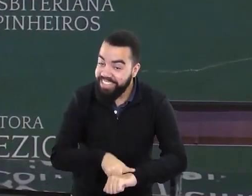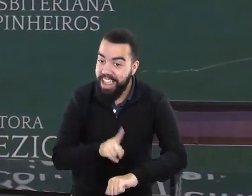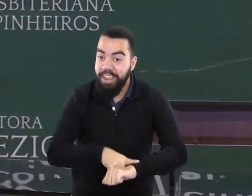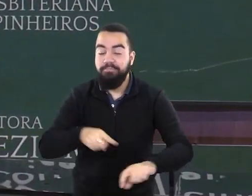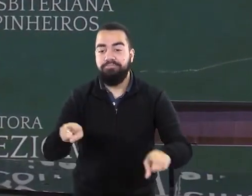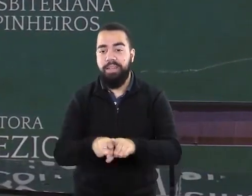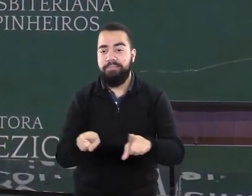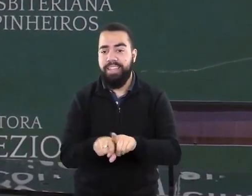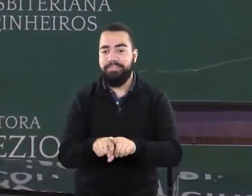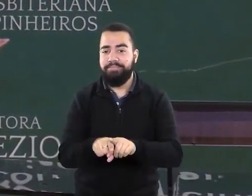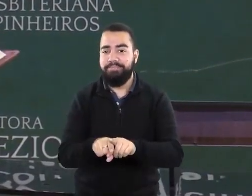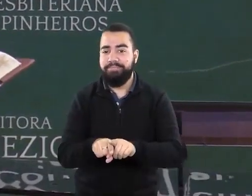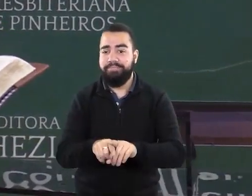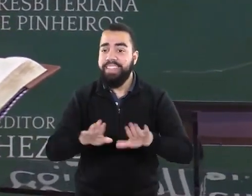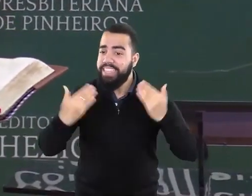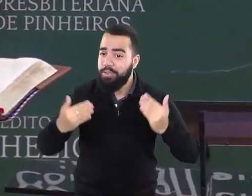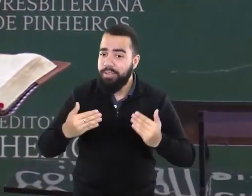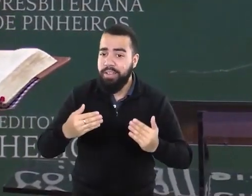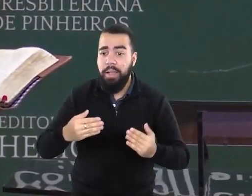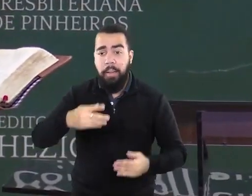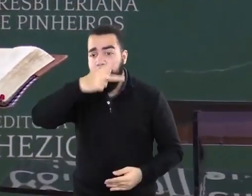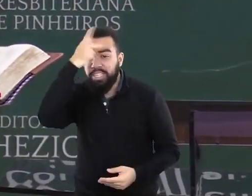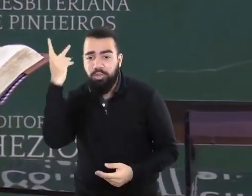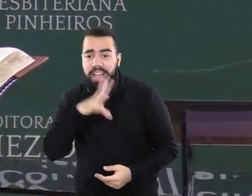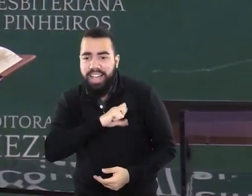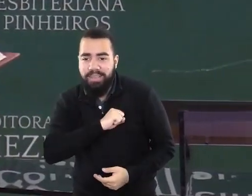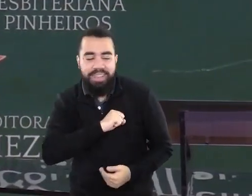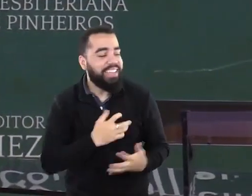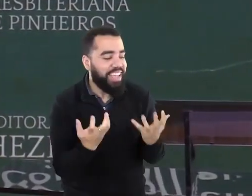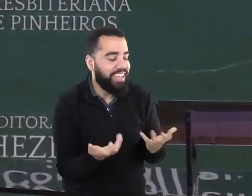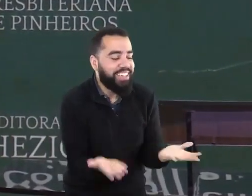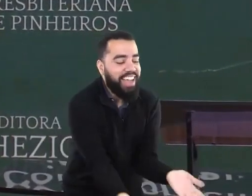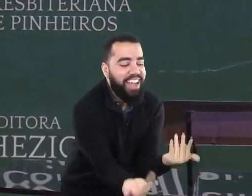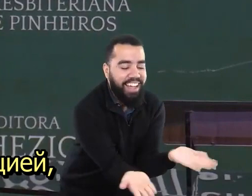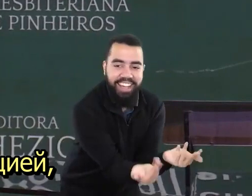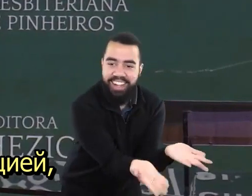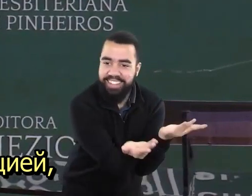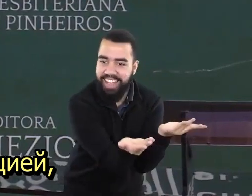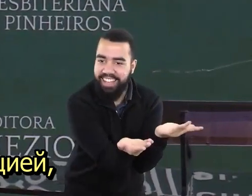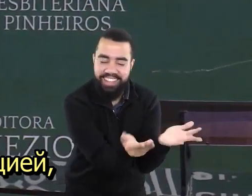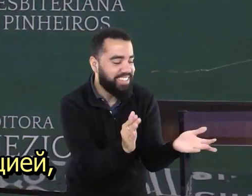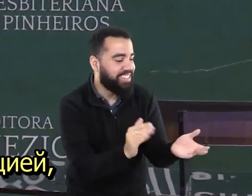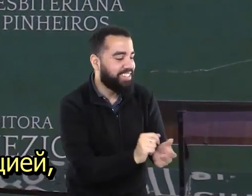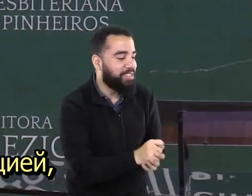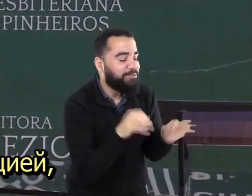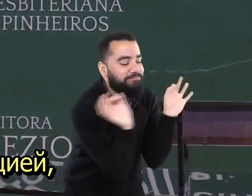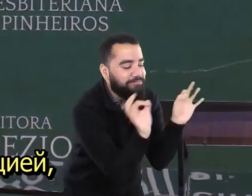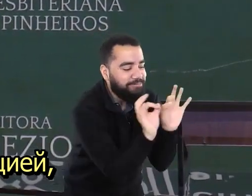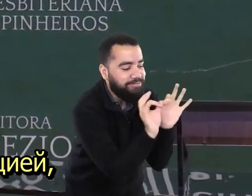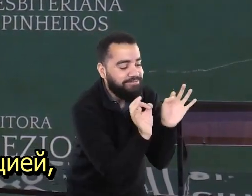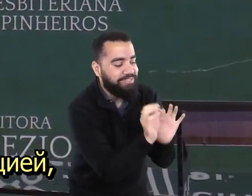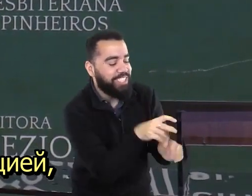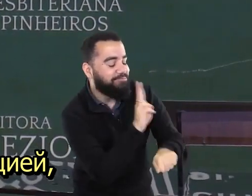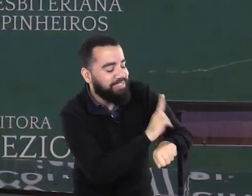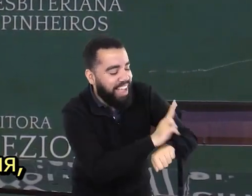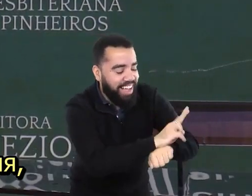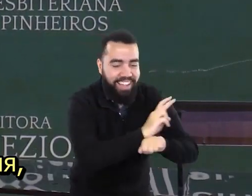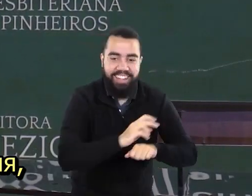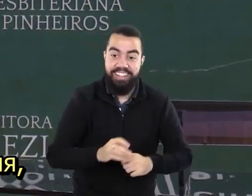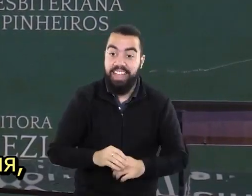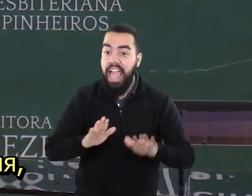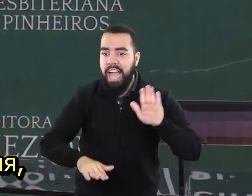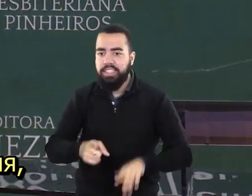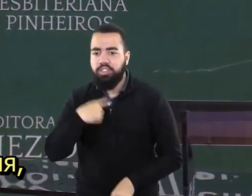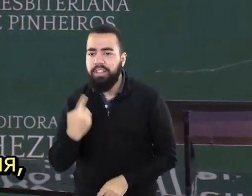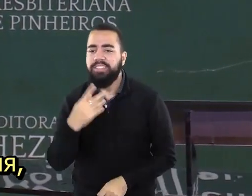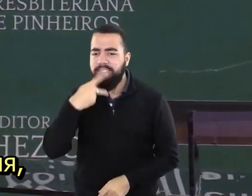Mas quem ama procura agradar a pessoa amada. É claro, irmãos, que nós não somos perfeitos. Às vezes nós falamos com um tom de voz errado, às vezes nós falamos